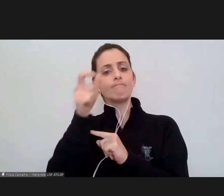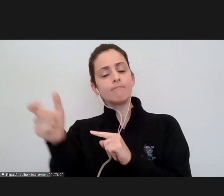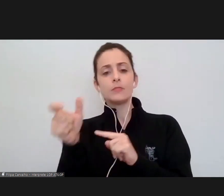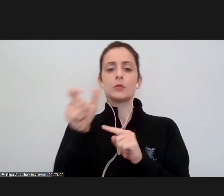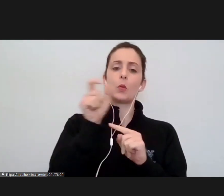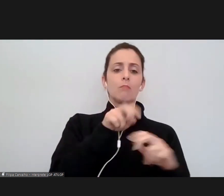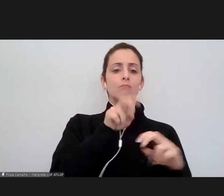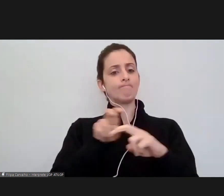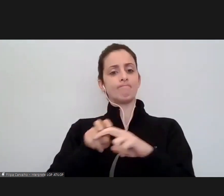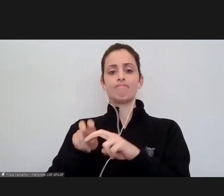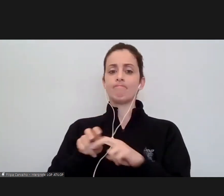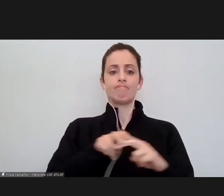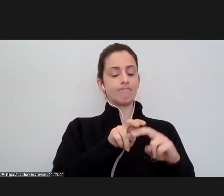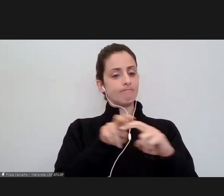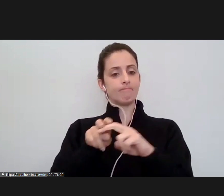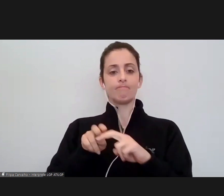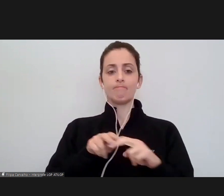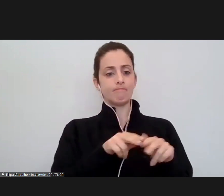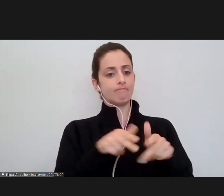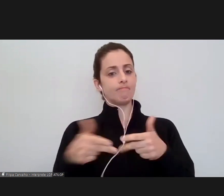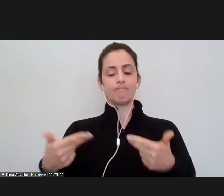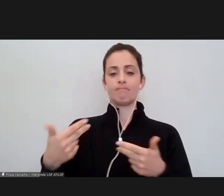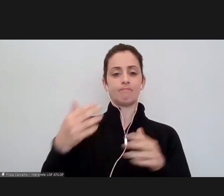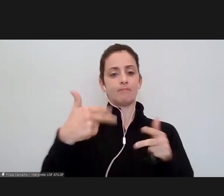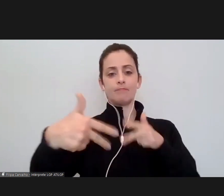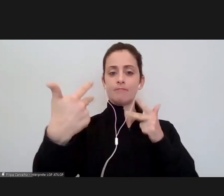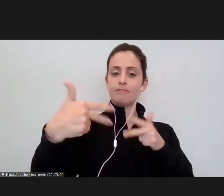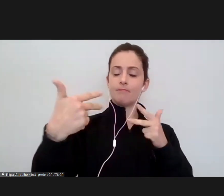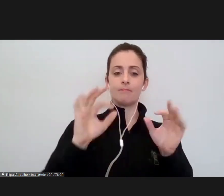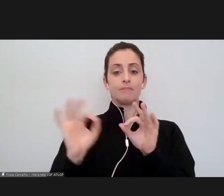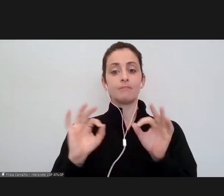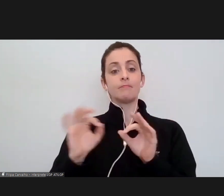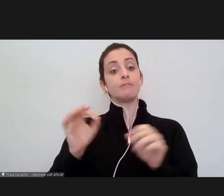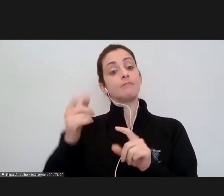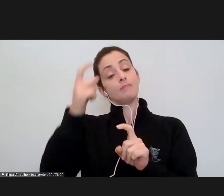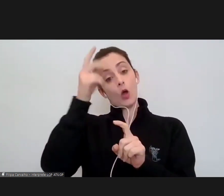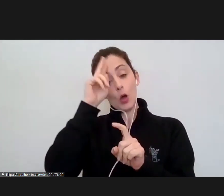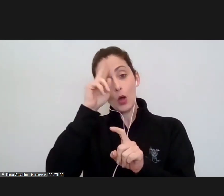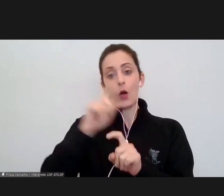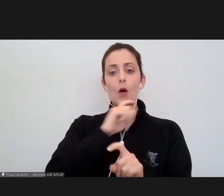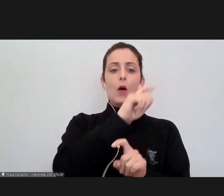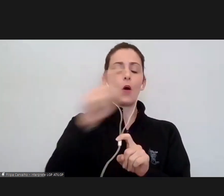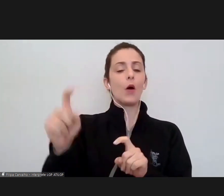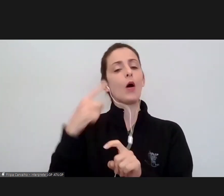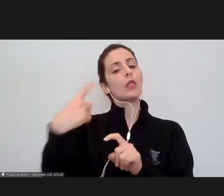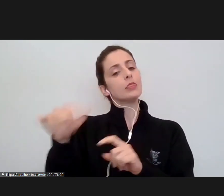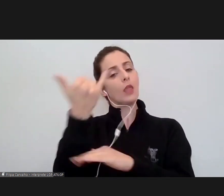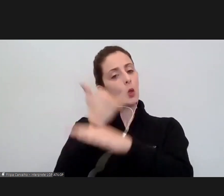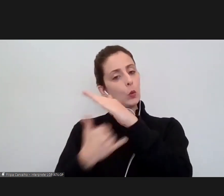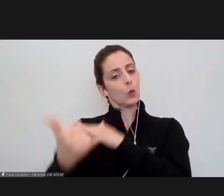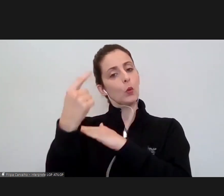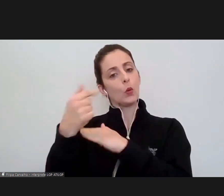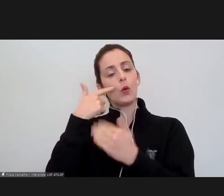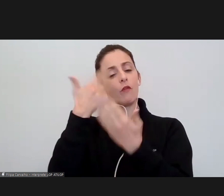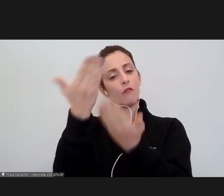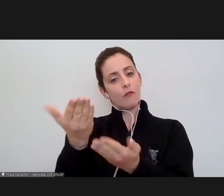sala. Informamos que esta sessão é gravada e transmitida ao vivo através do canal de YouTube do INA.